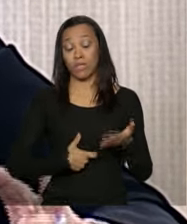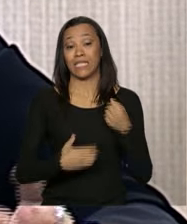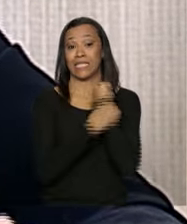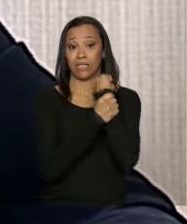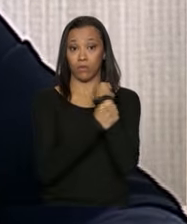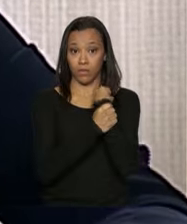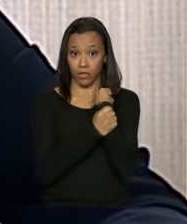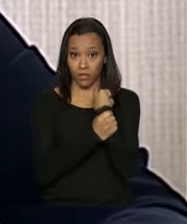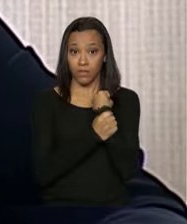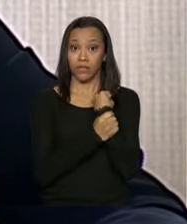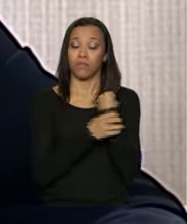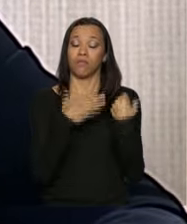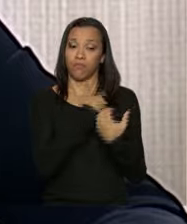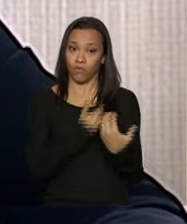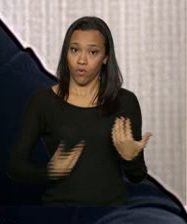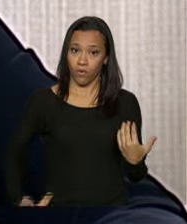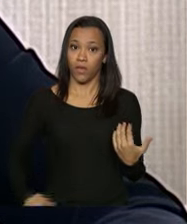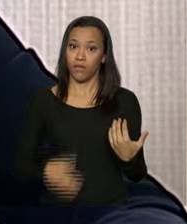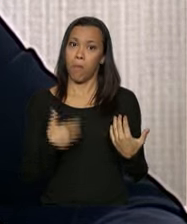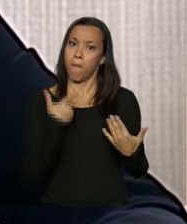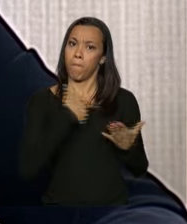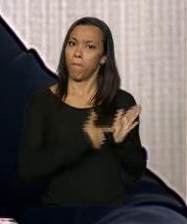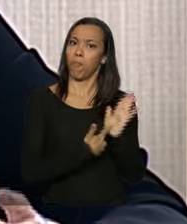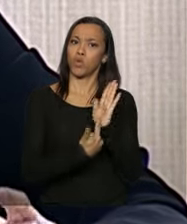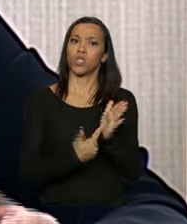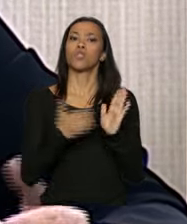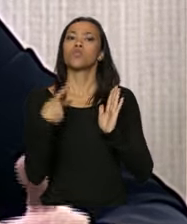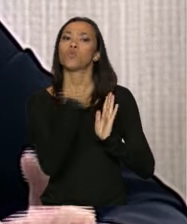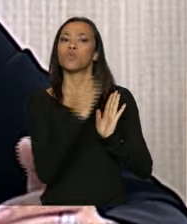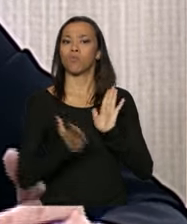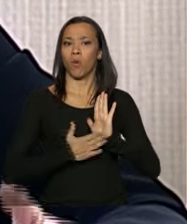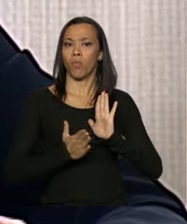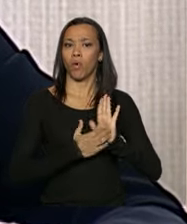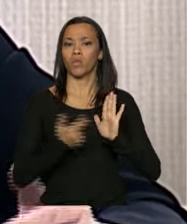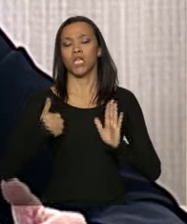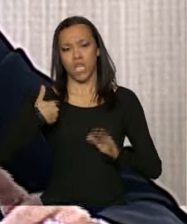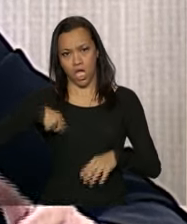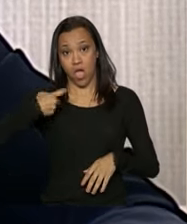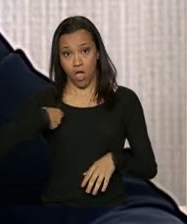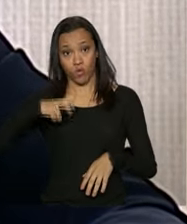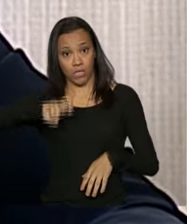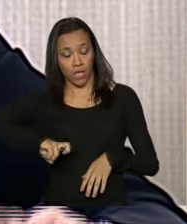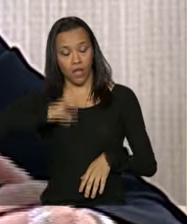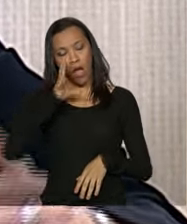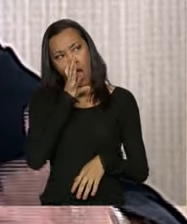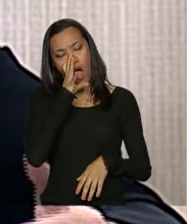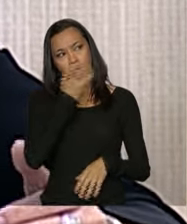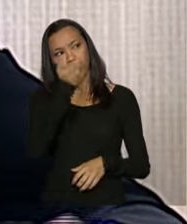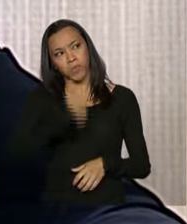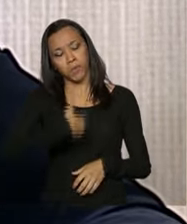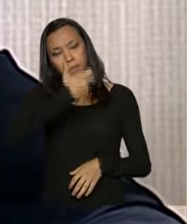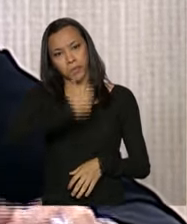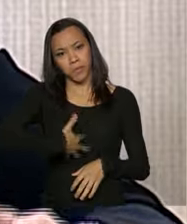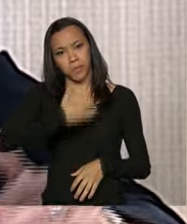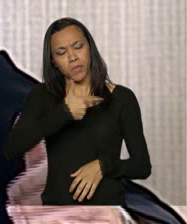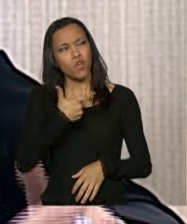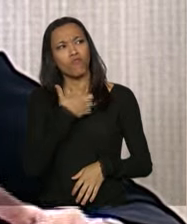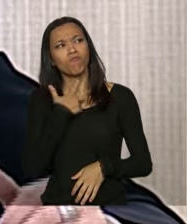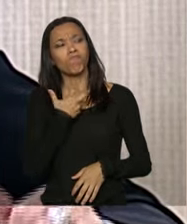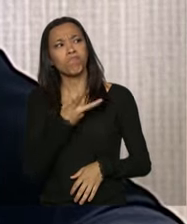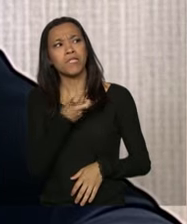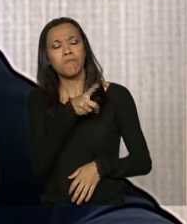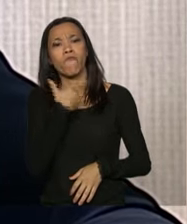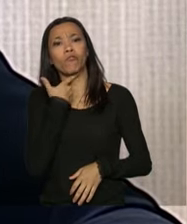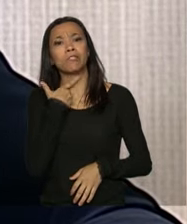eles apresentando o próprio pacto e ouvi deles a vontade, Ângela, de estar